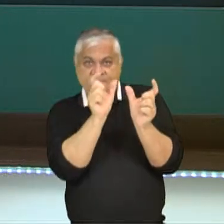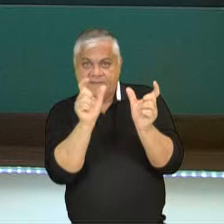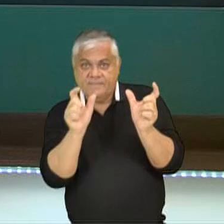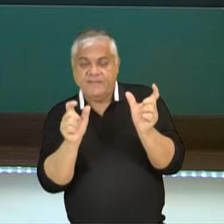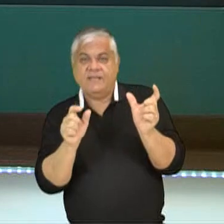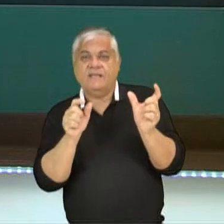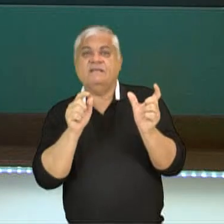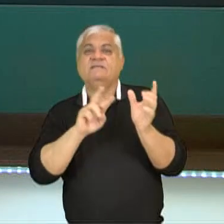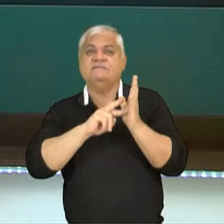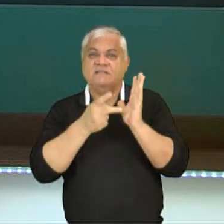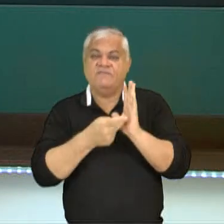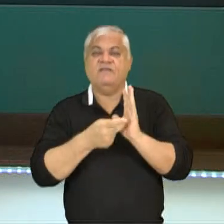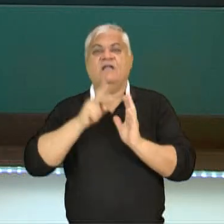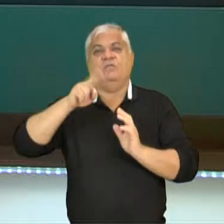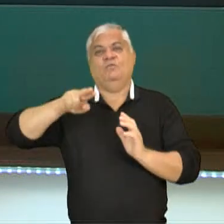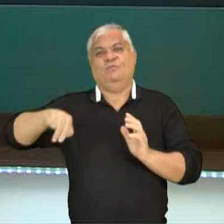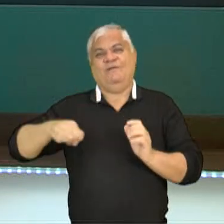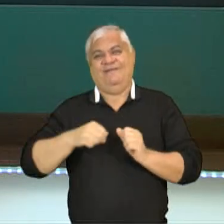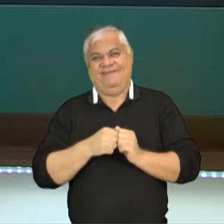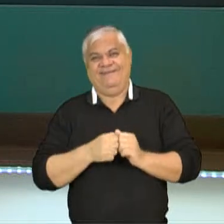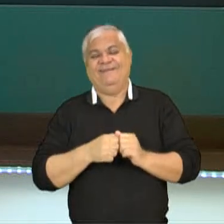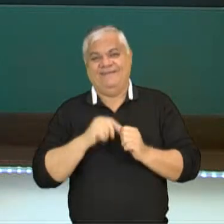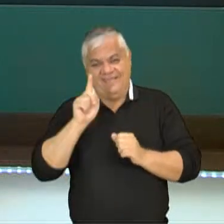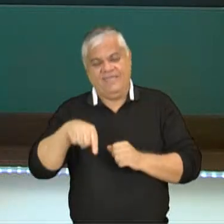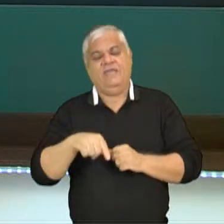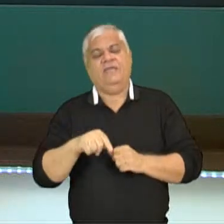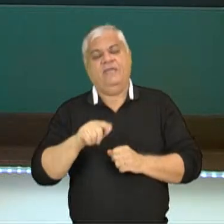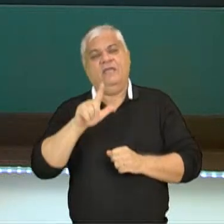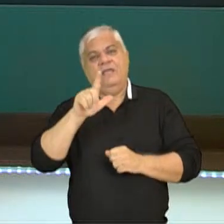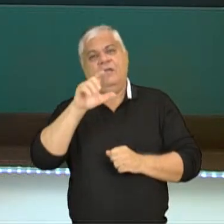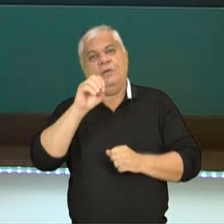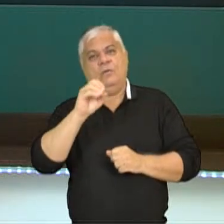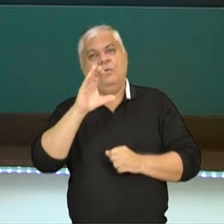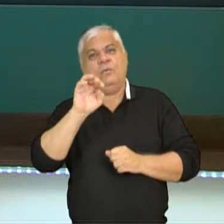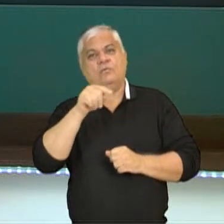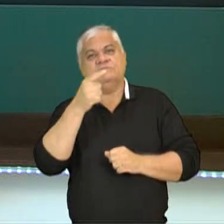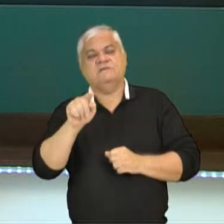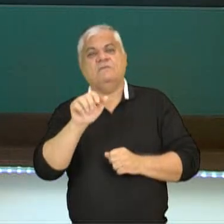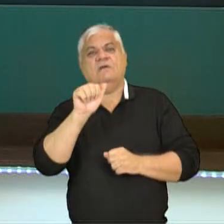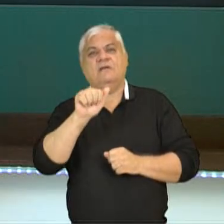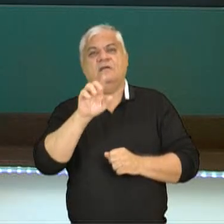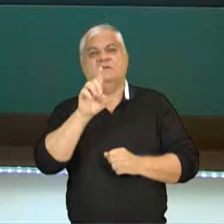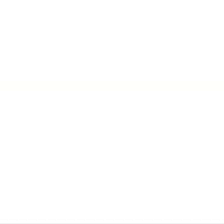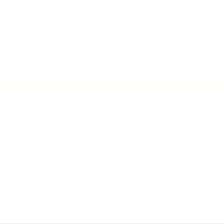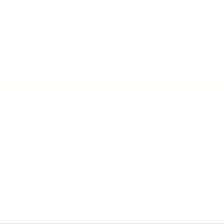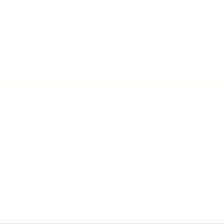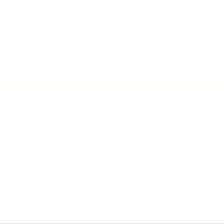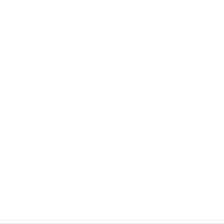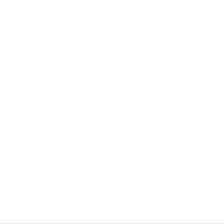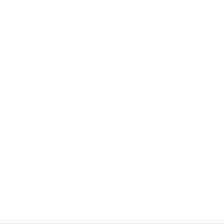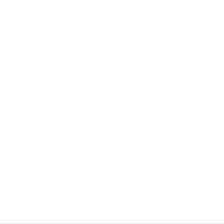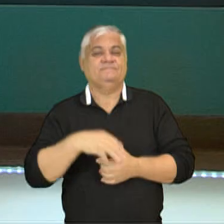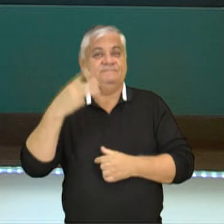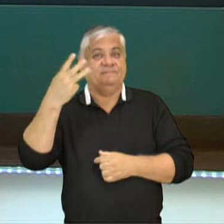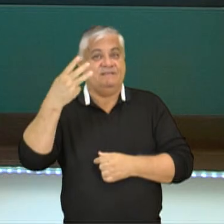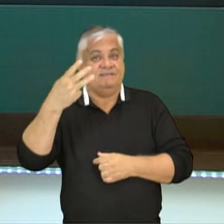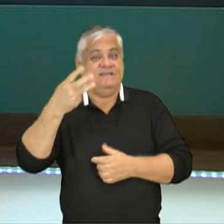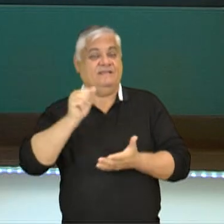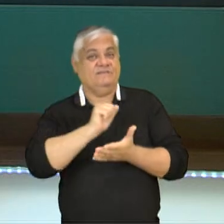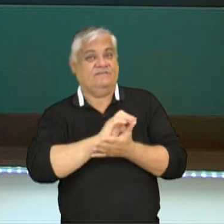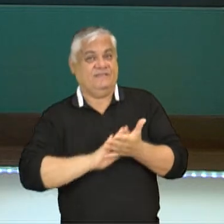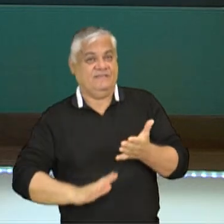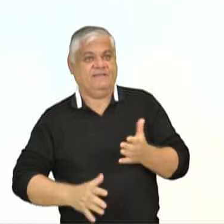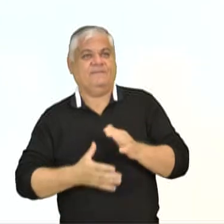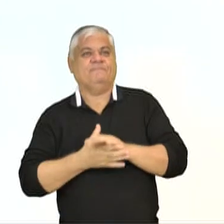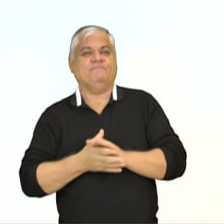é constituído por três palavras, então eu tenho uma locução adverbial de negação, certo? E vamos para a nossa terceira atividade,